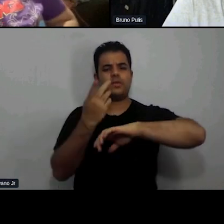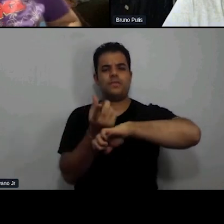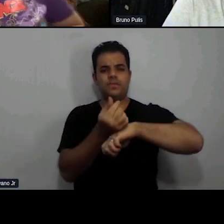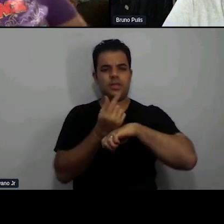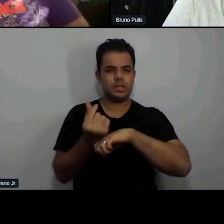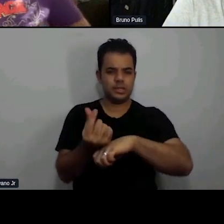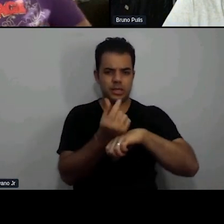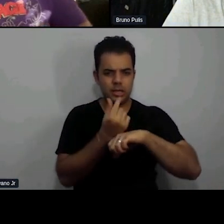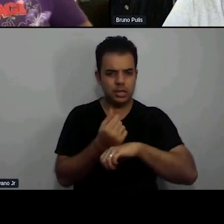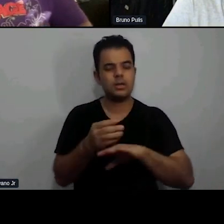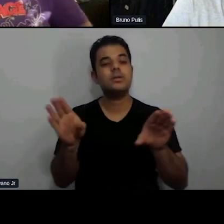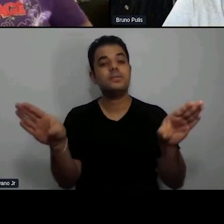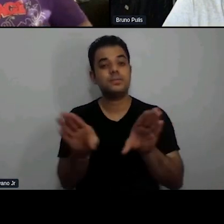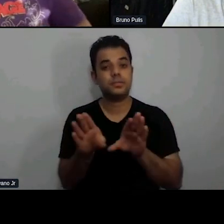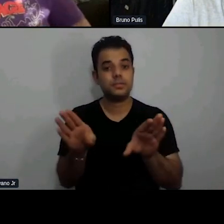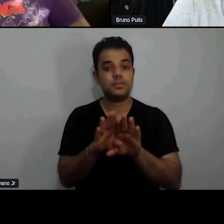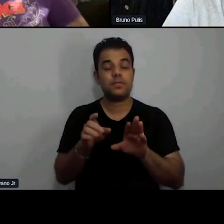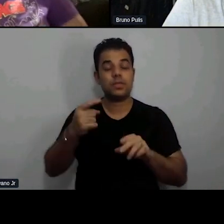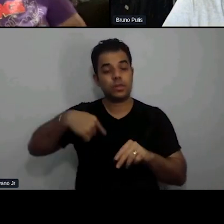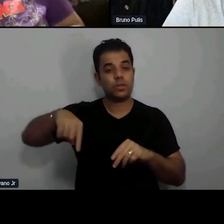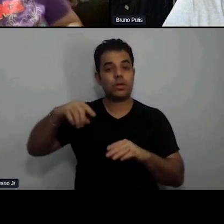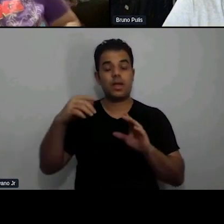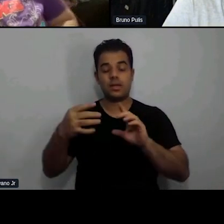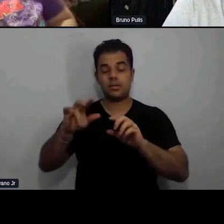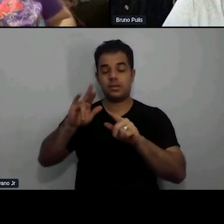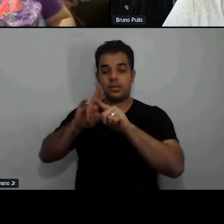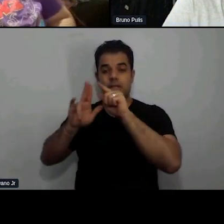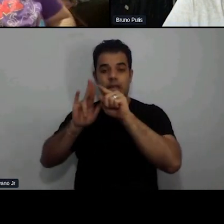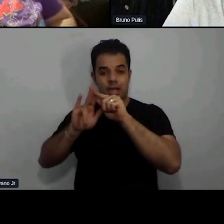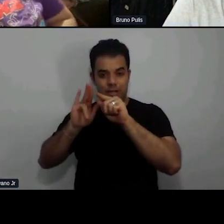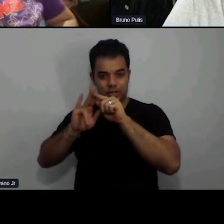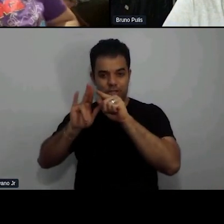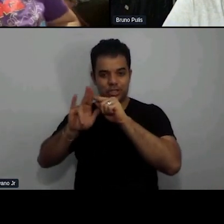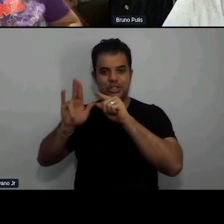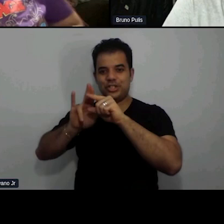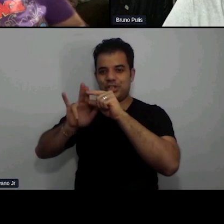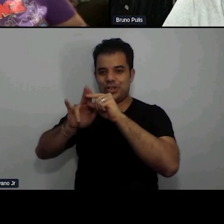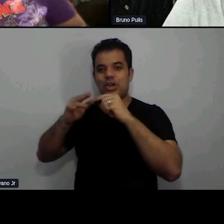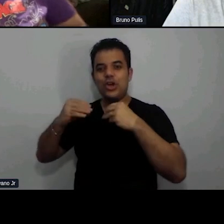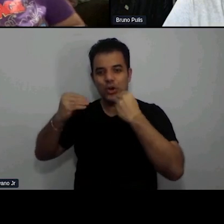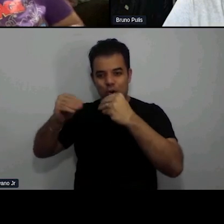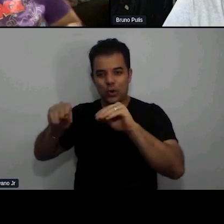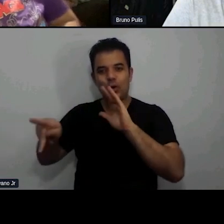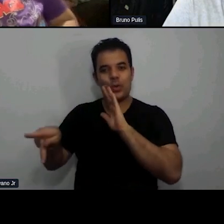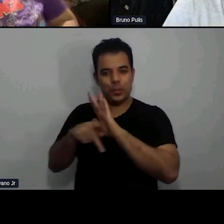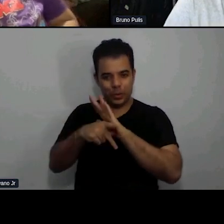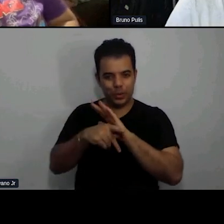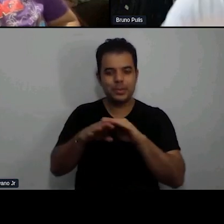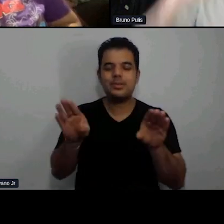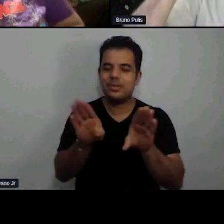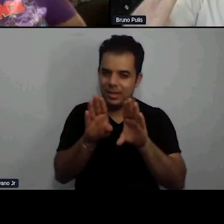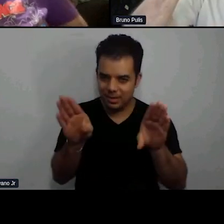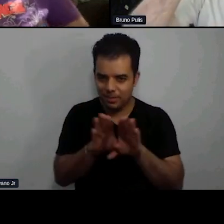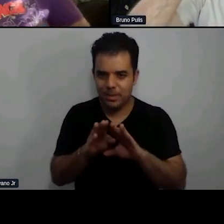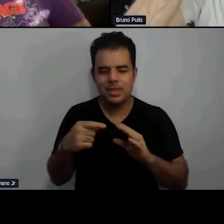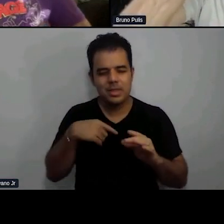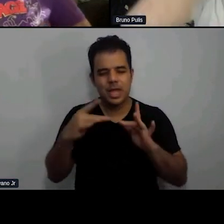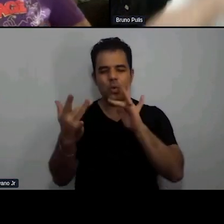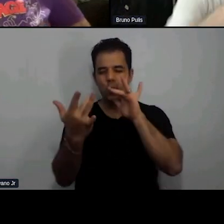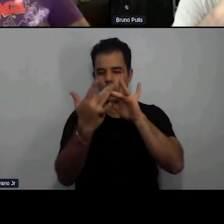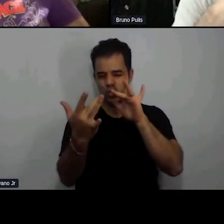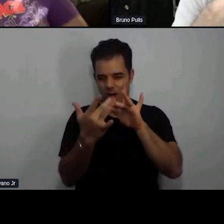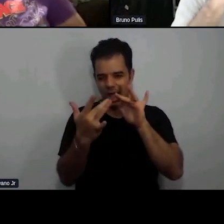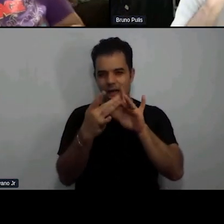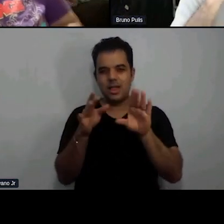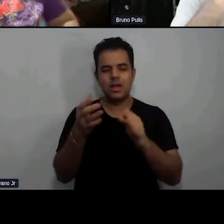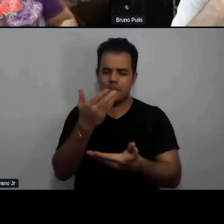todo. Estamos aí. Meu LinkedIn, se não me engano, a Fabi mandou aí, o link do Horcel também. Lá também tem meus contatos. Vamos